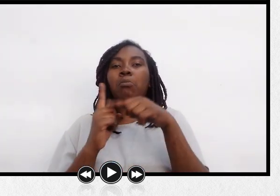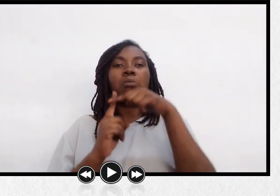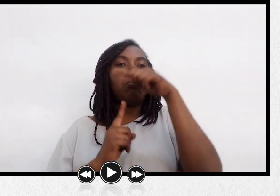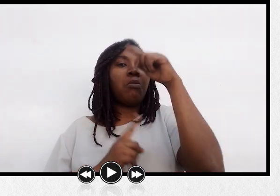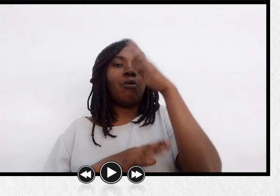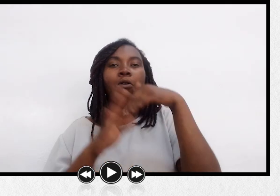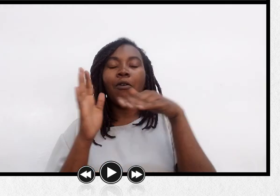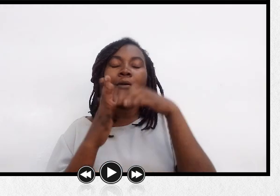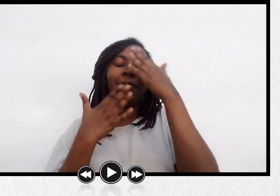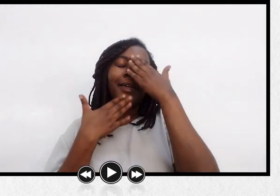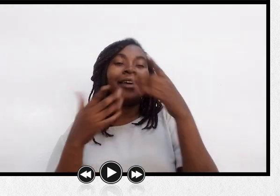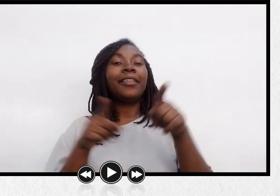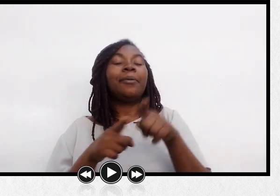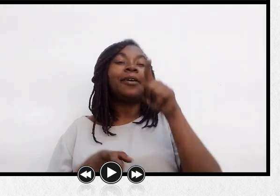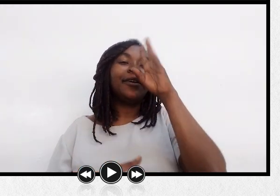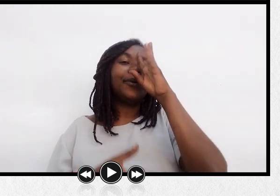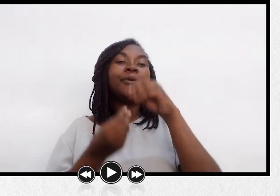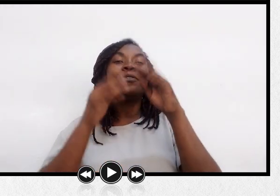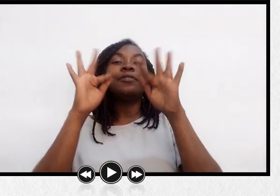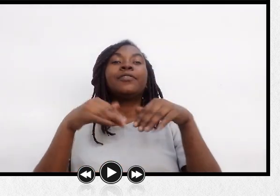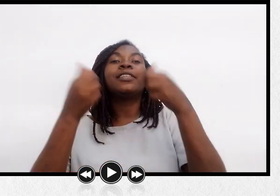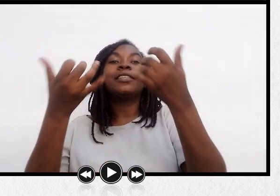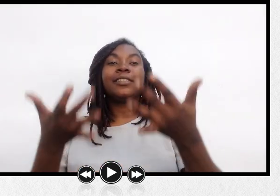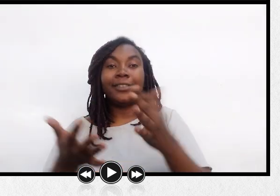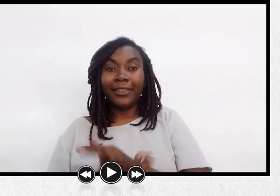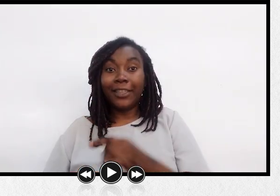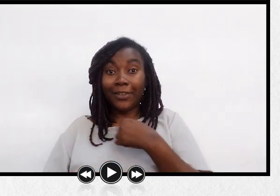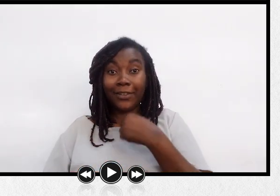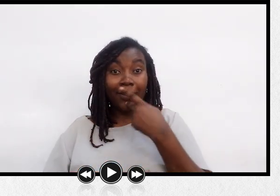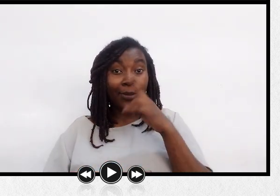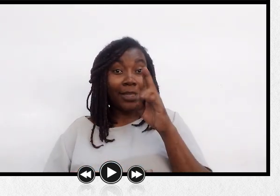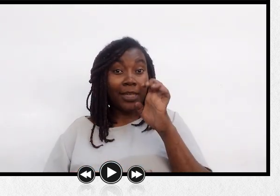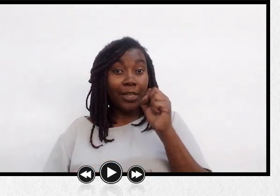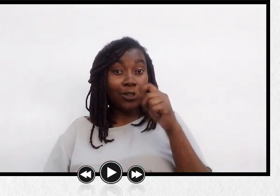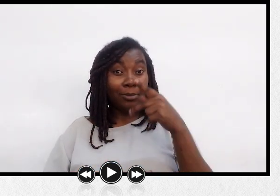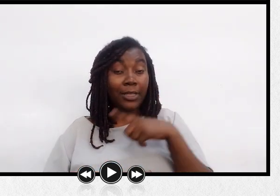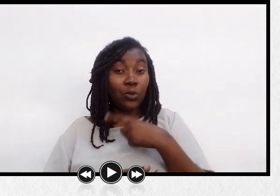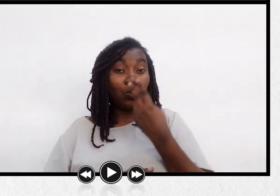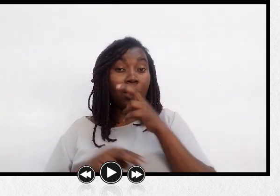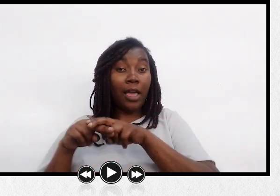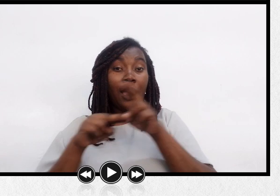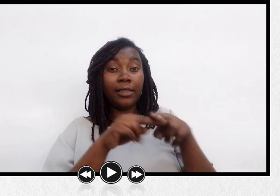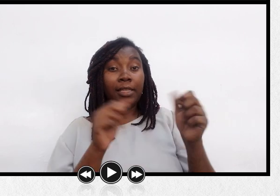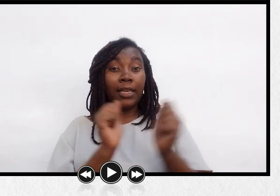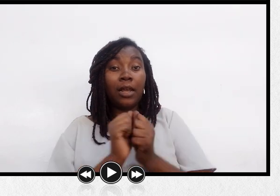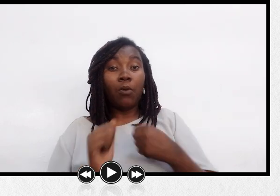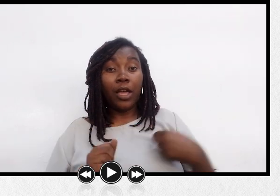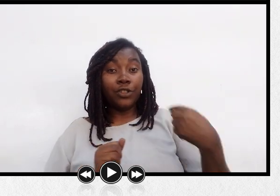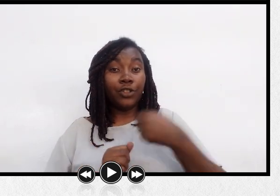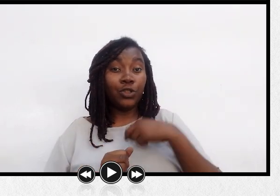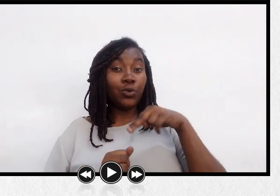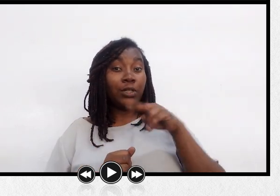aí, passar agora aqui para as suas considerações finais. Por falar, a Unesp tem 2 cadeiras aqui com a gente. A